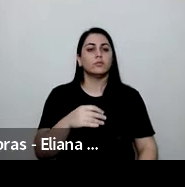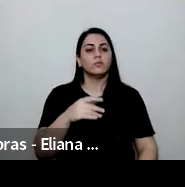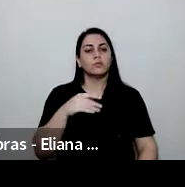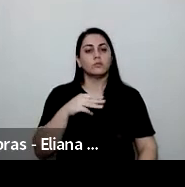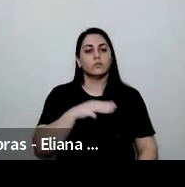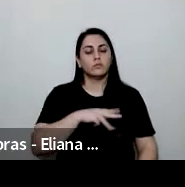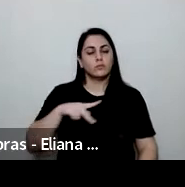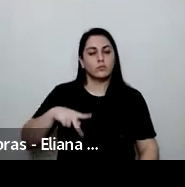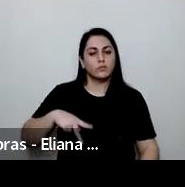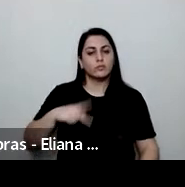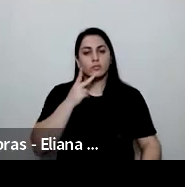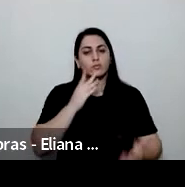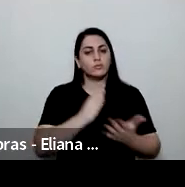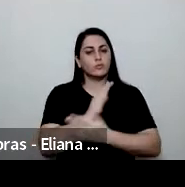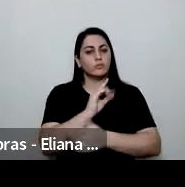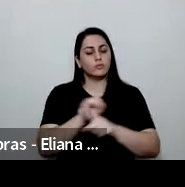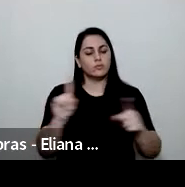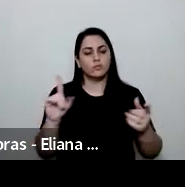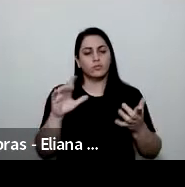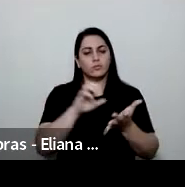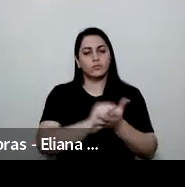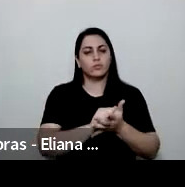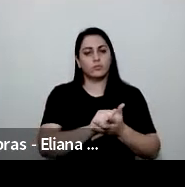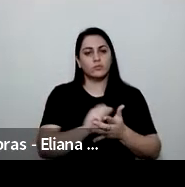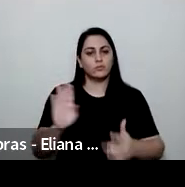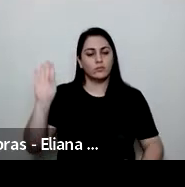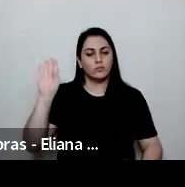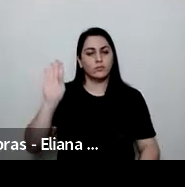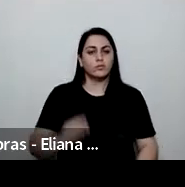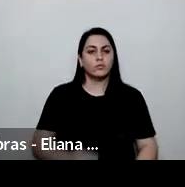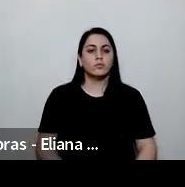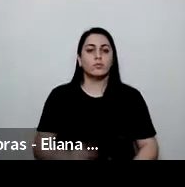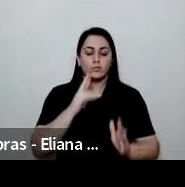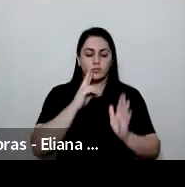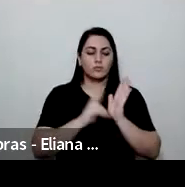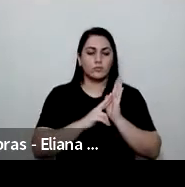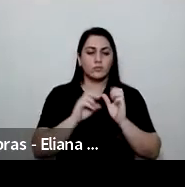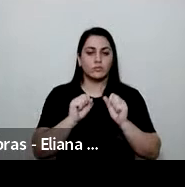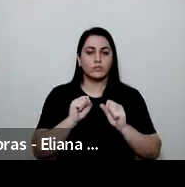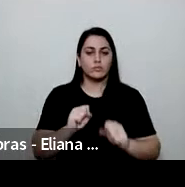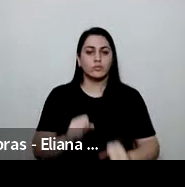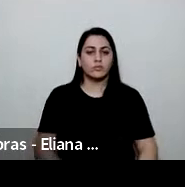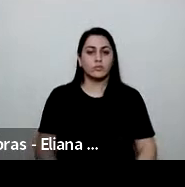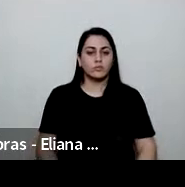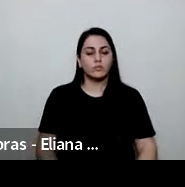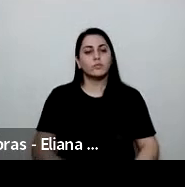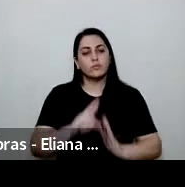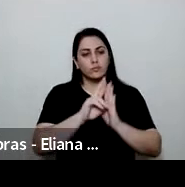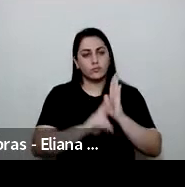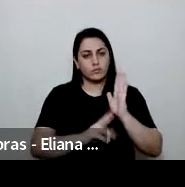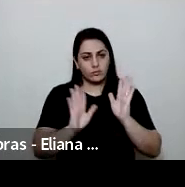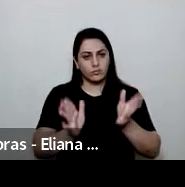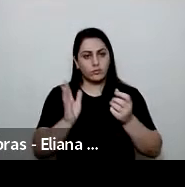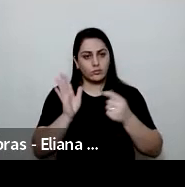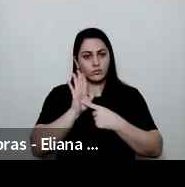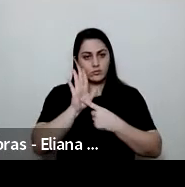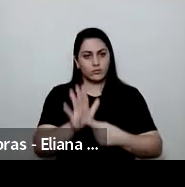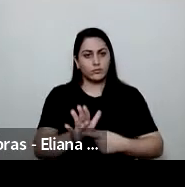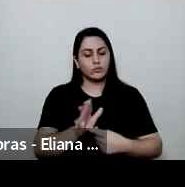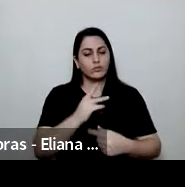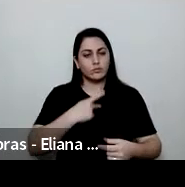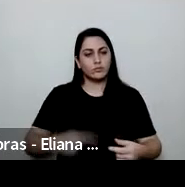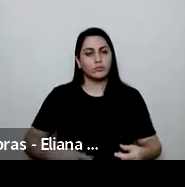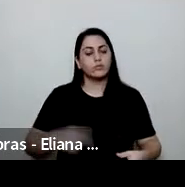para a palavra a senhora a senhora relatora adota como relatório você pegou a mente presidente